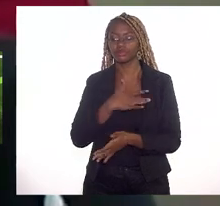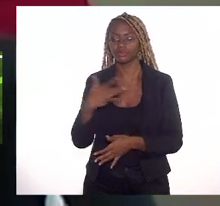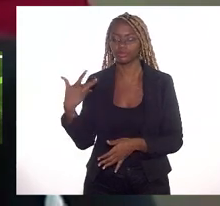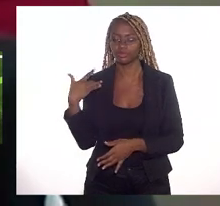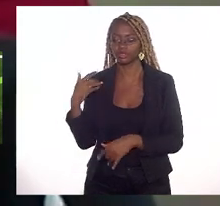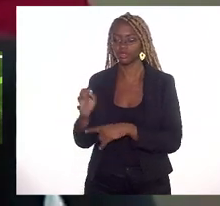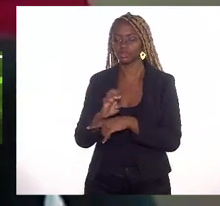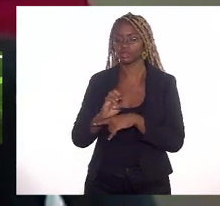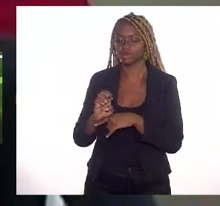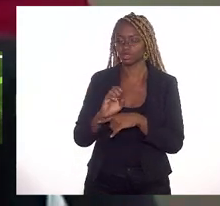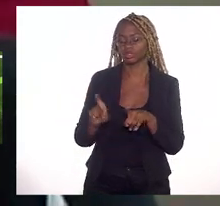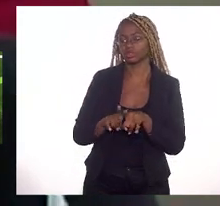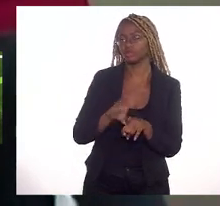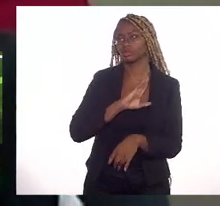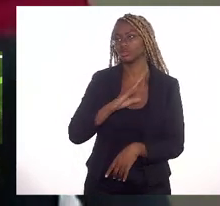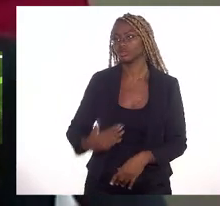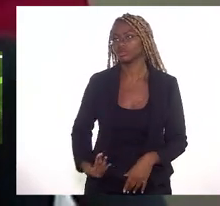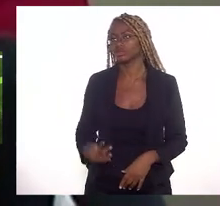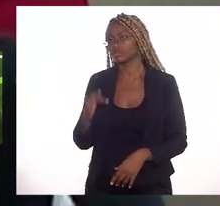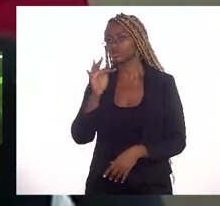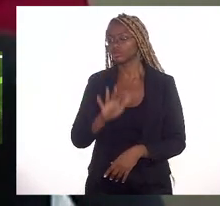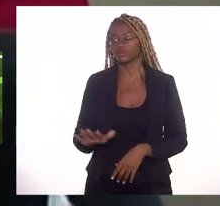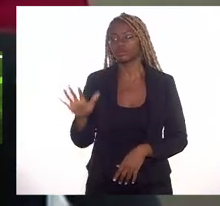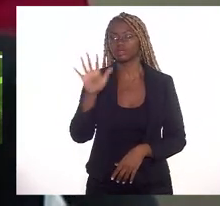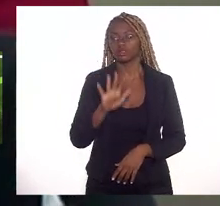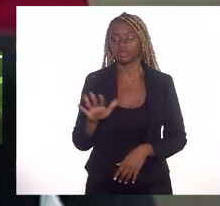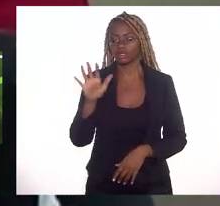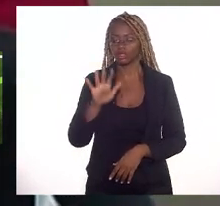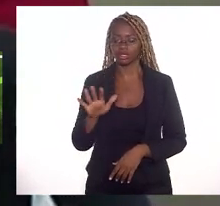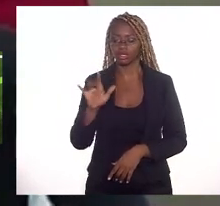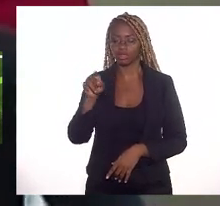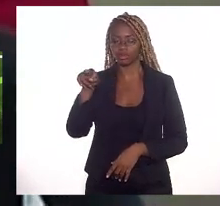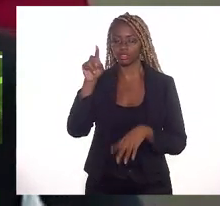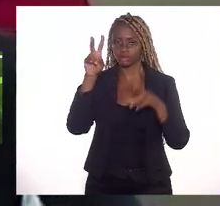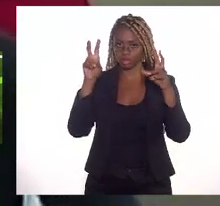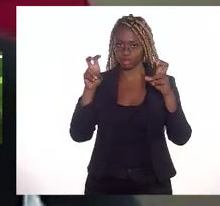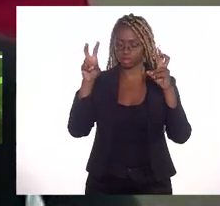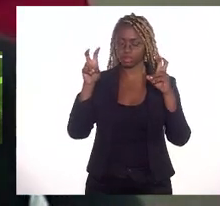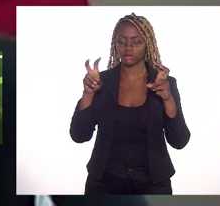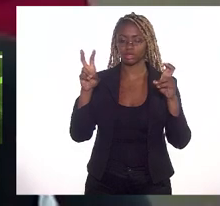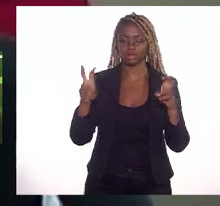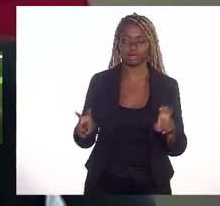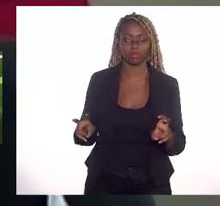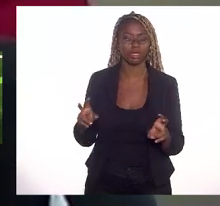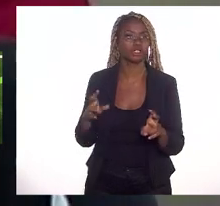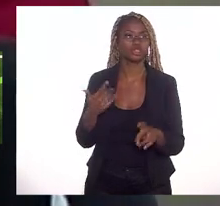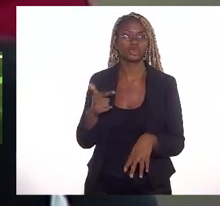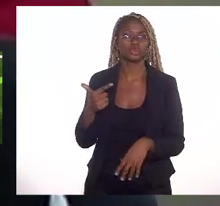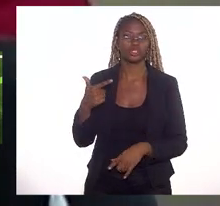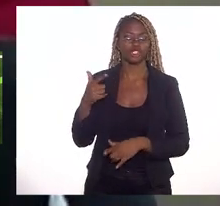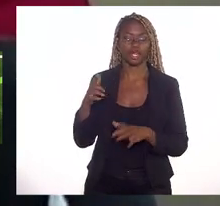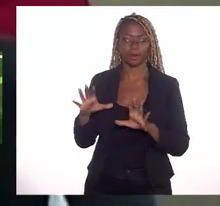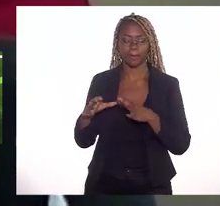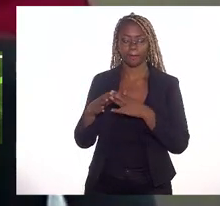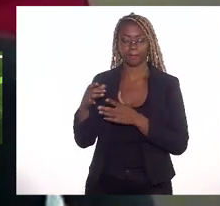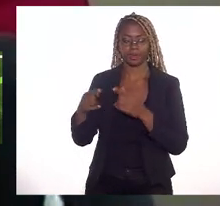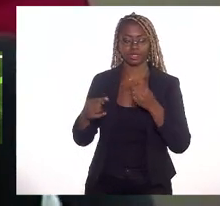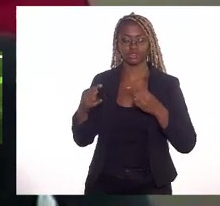ou no âmbito do governo federal. Esse é um tema suprapartidário,